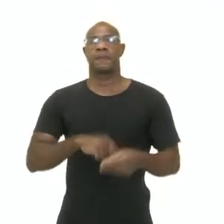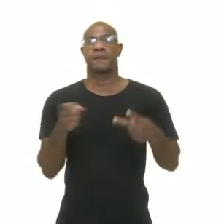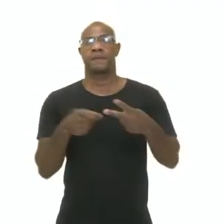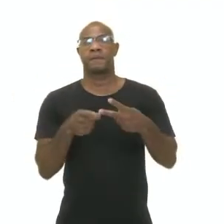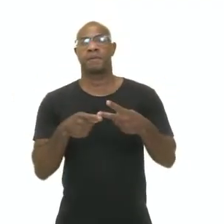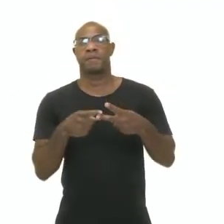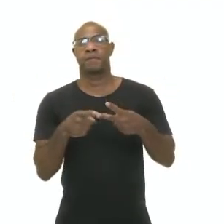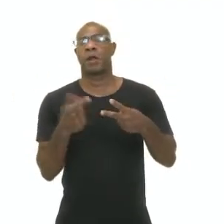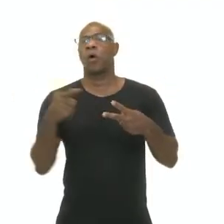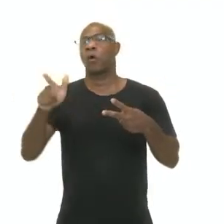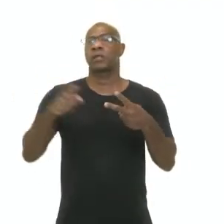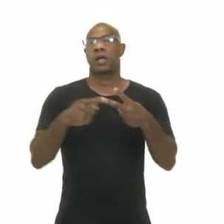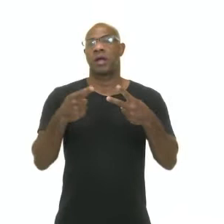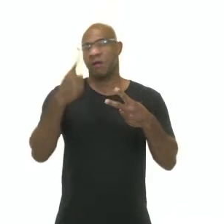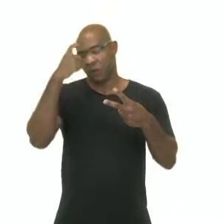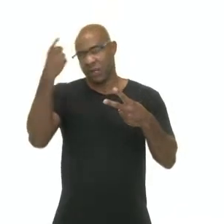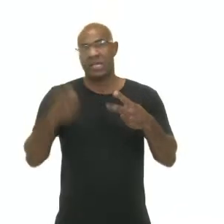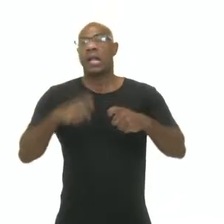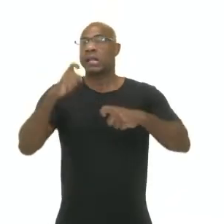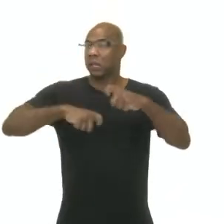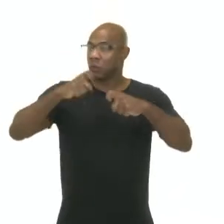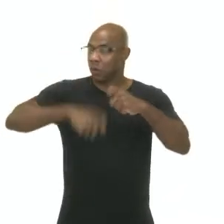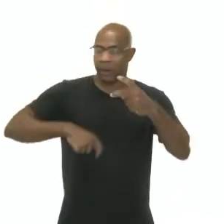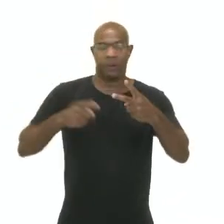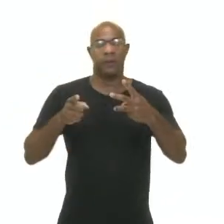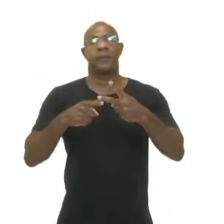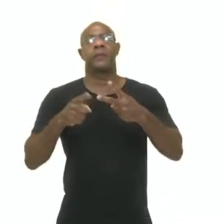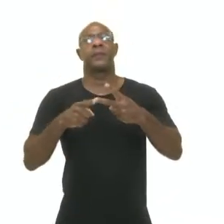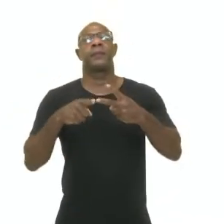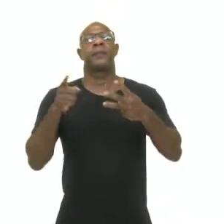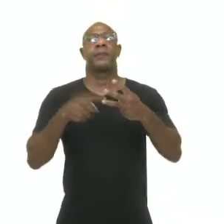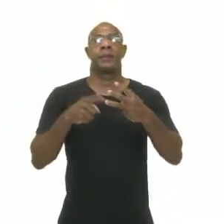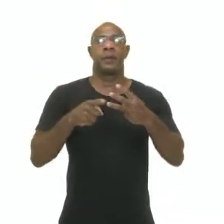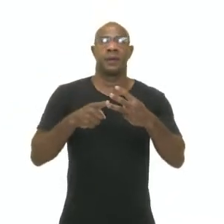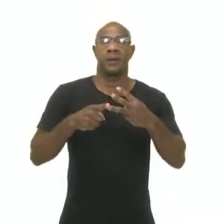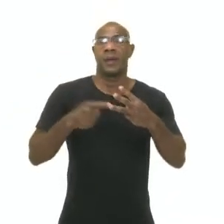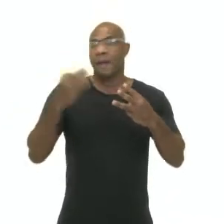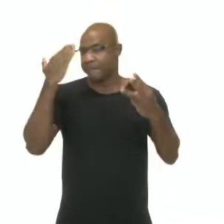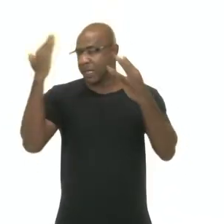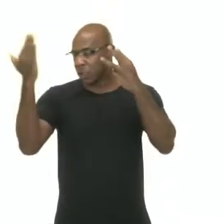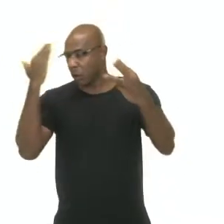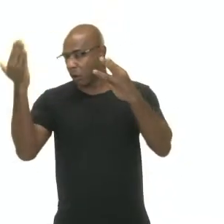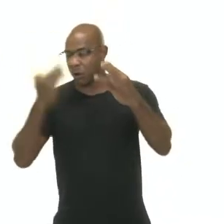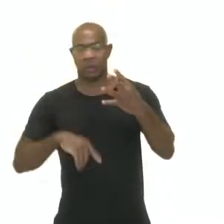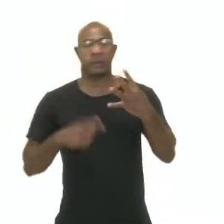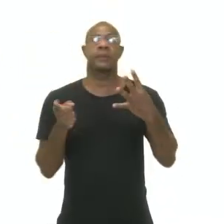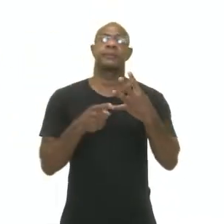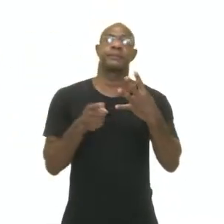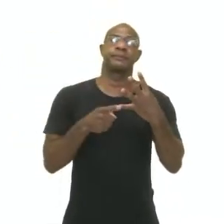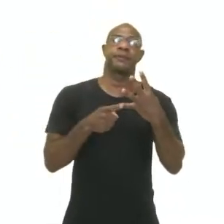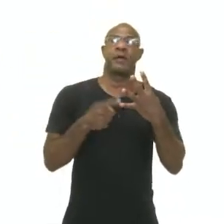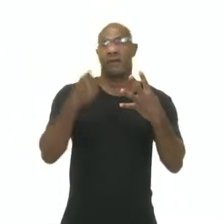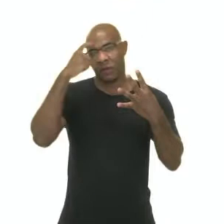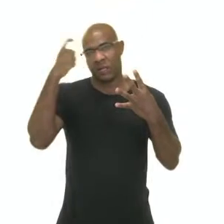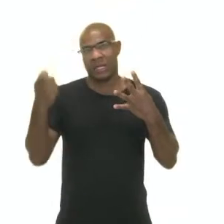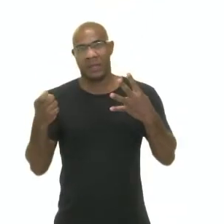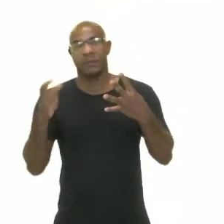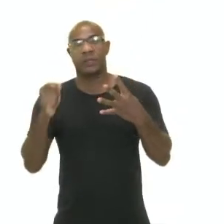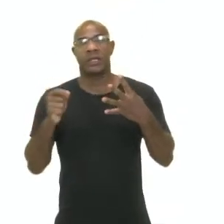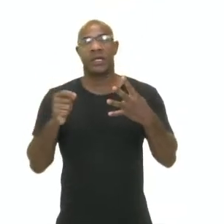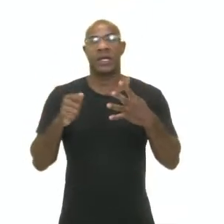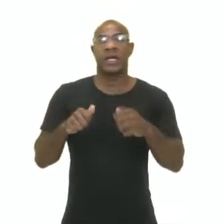outras violências, como a violência sexual, a violência psicológica, a violência de gênero,